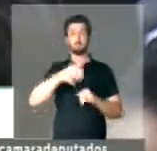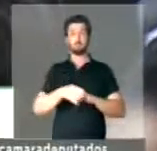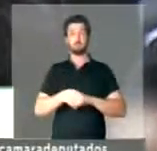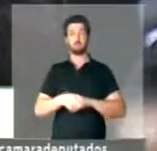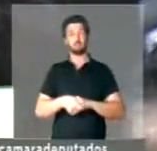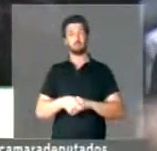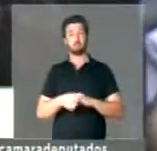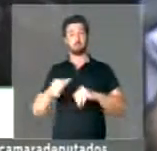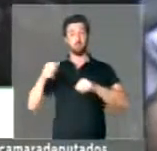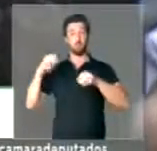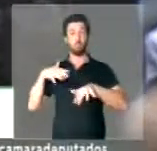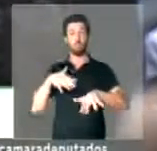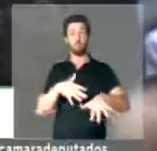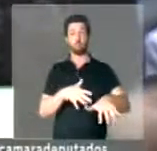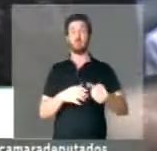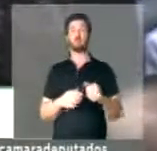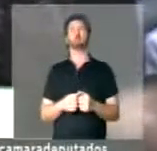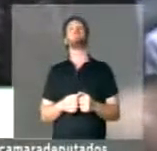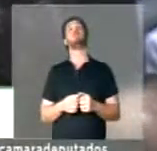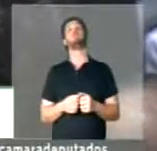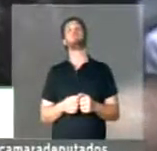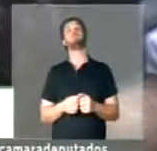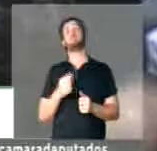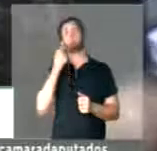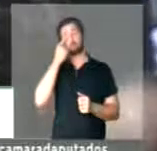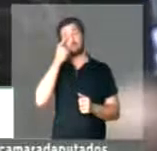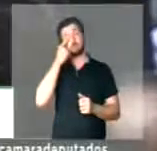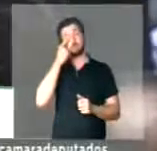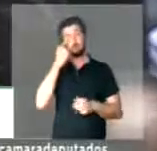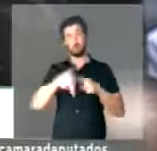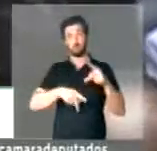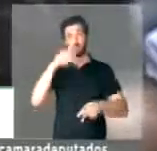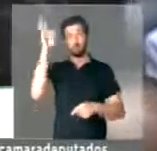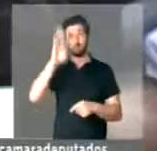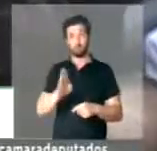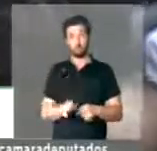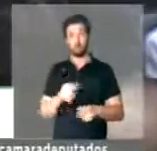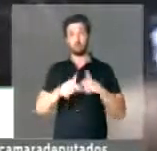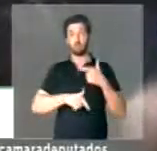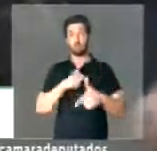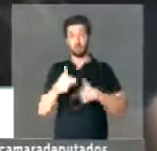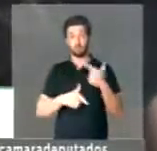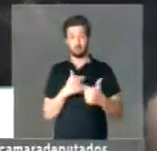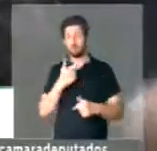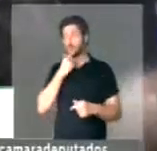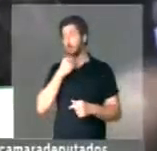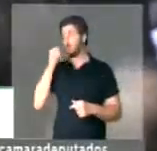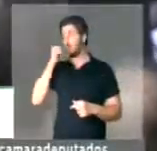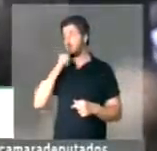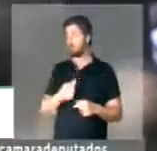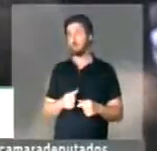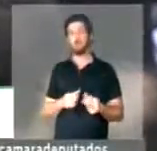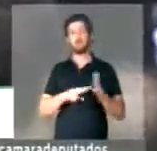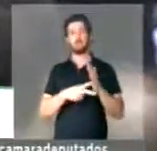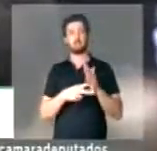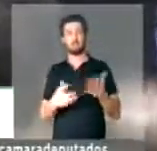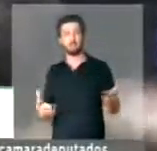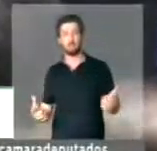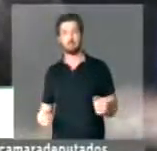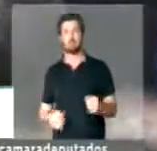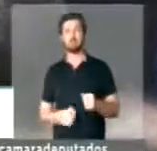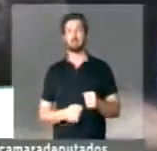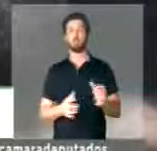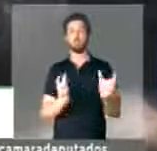de Movimentação e Mobilização do povo brasileiro, trabalhadores, trabalhadoras, sindicatos,